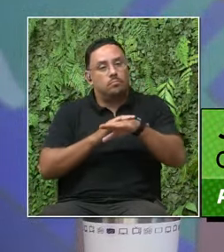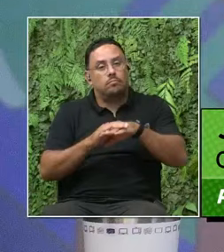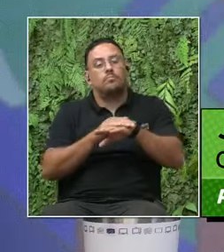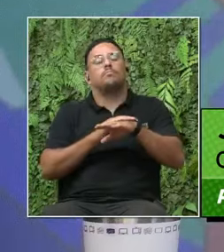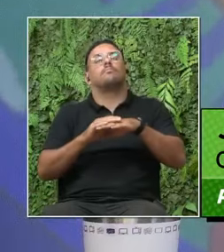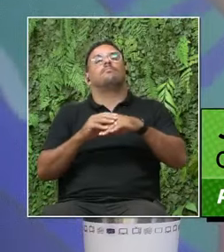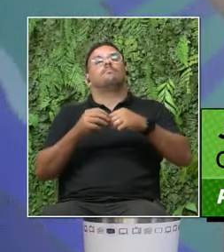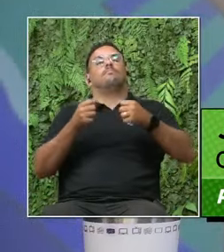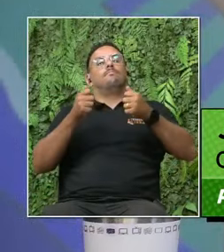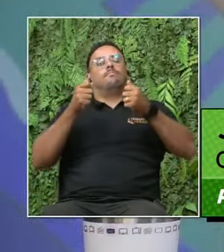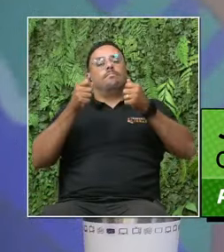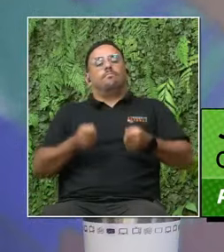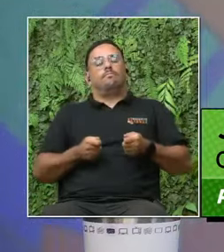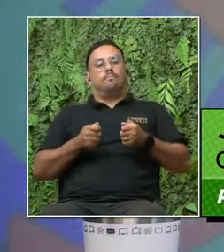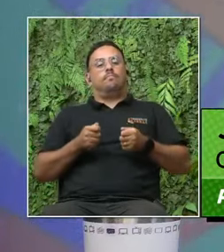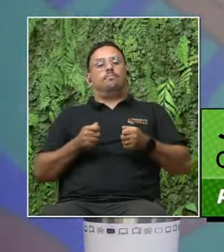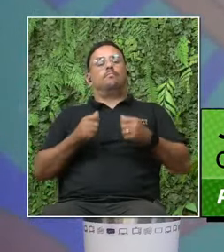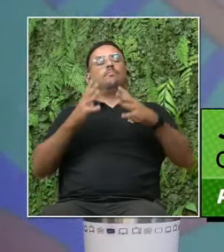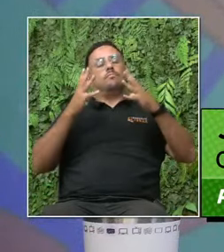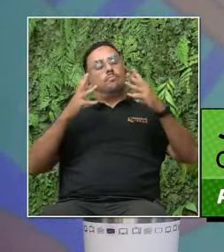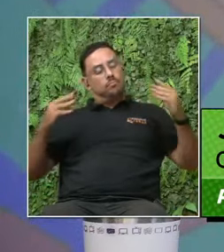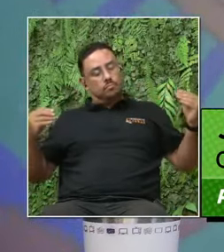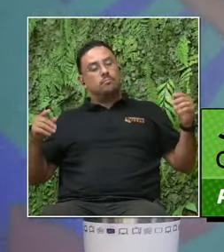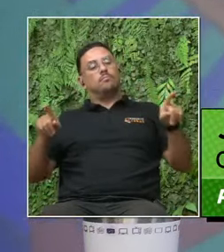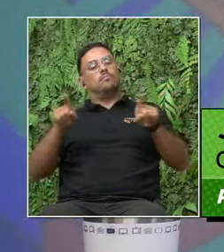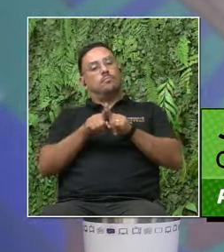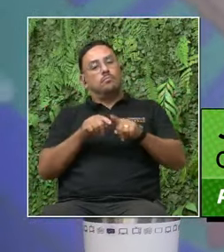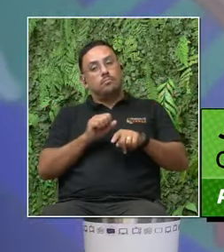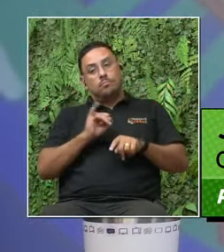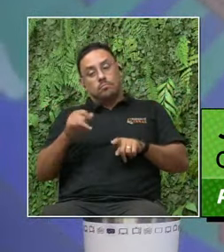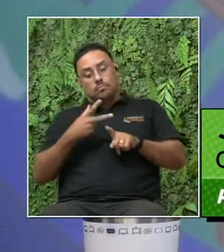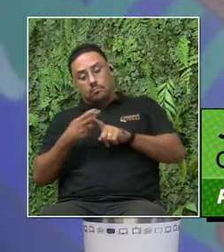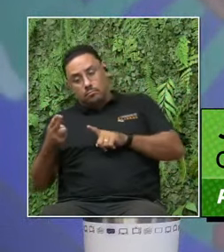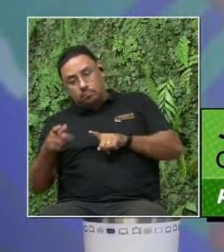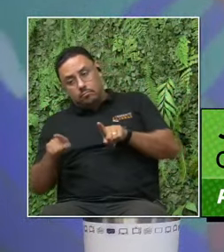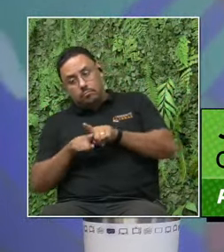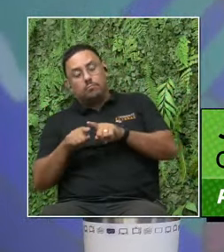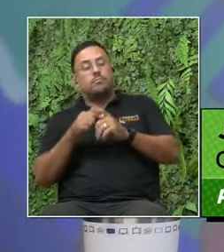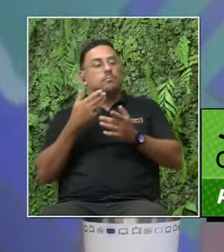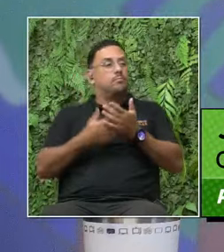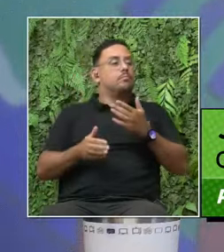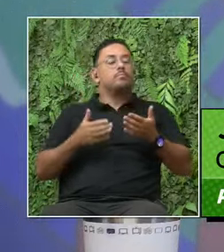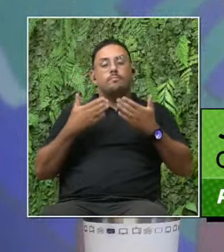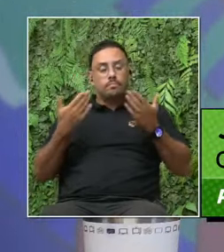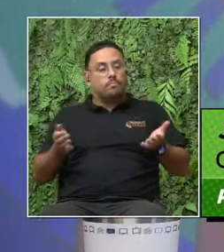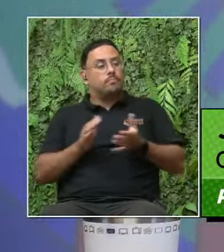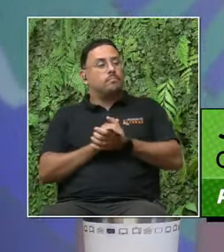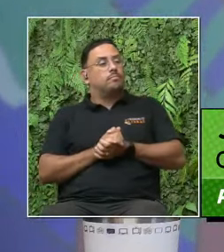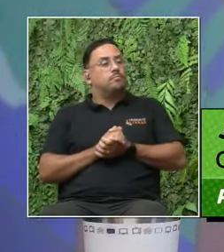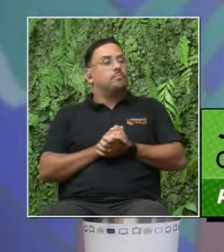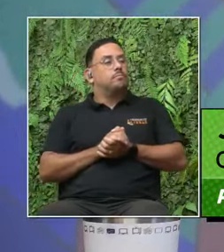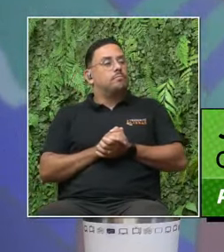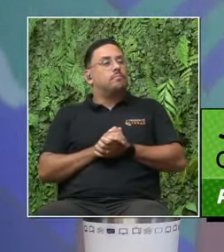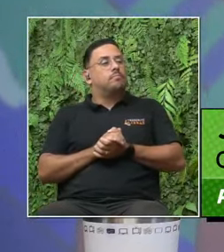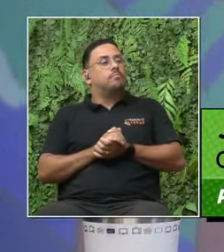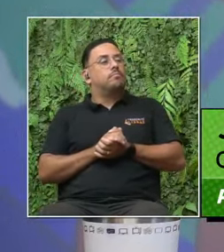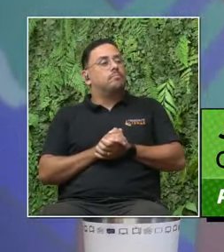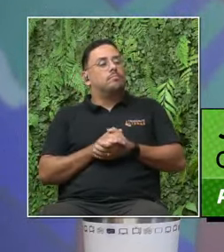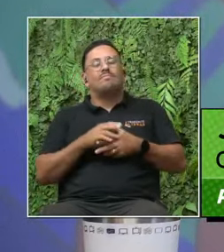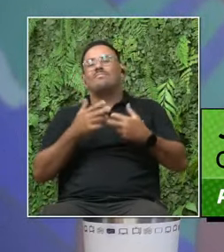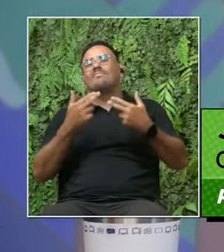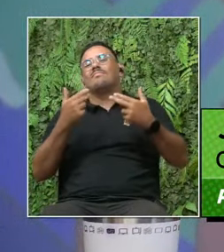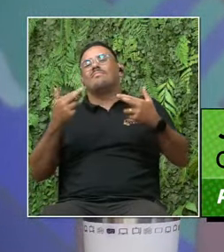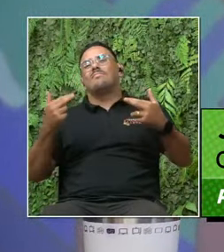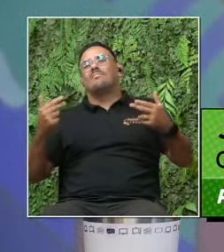propriedade falar com tranquilidade principalmente não só quando ganham Mas também quando perdem Olha só e ele em